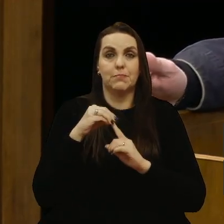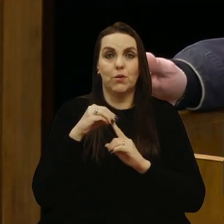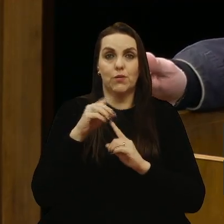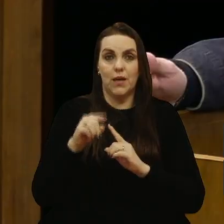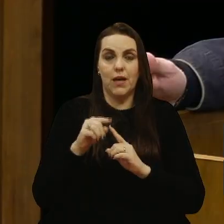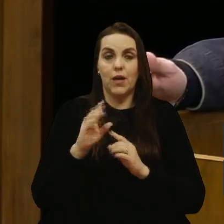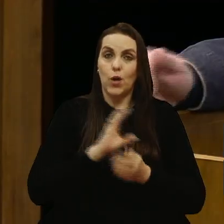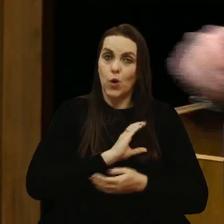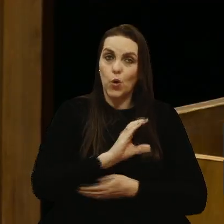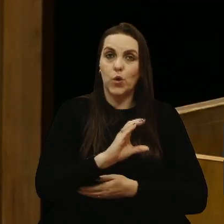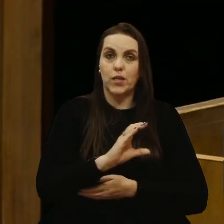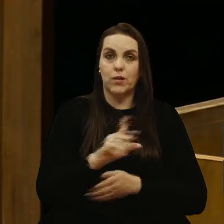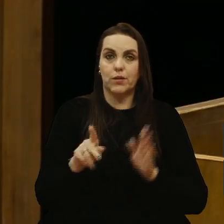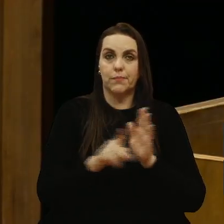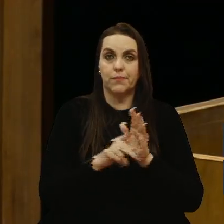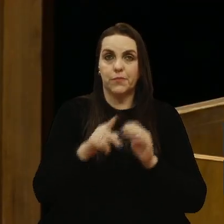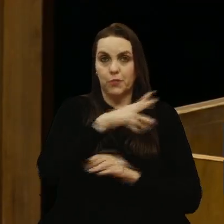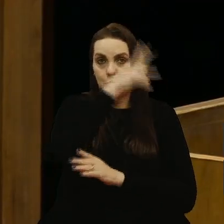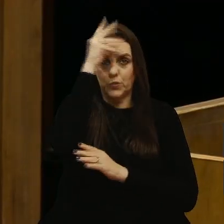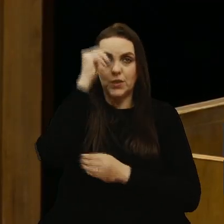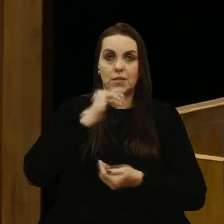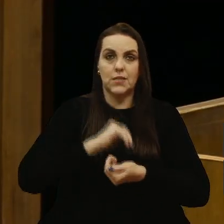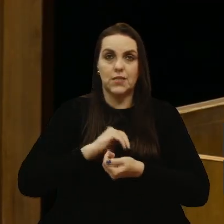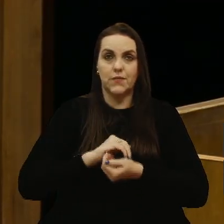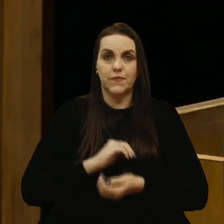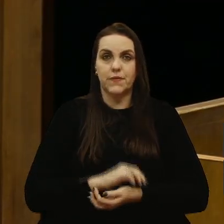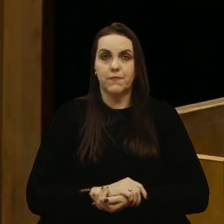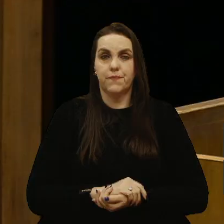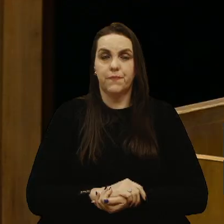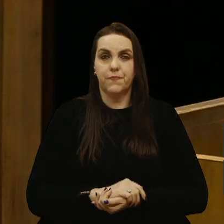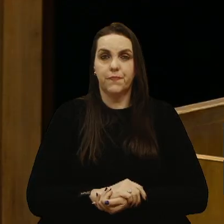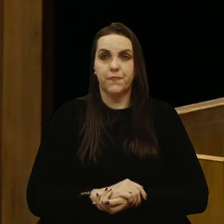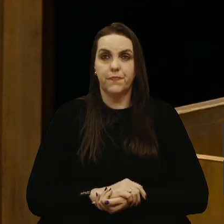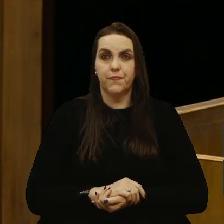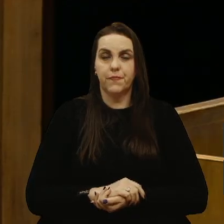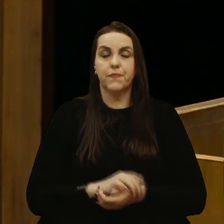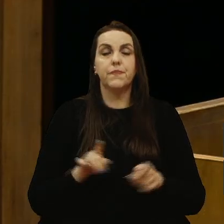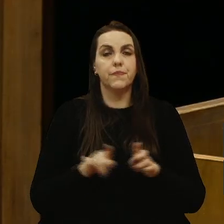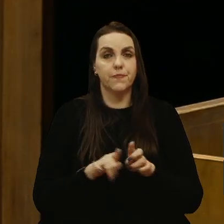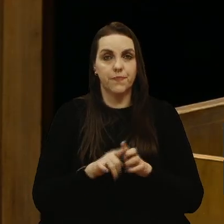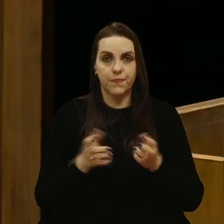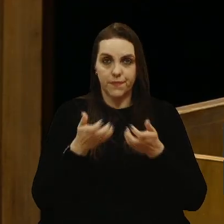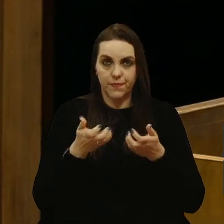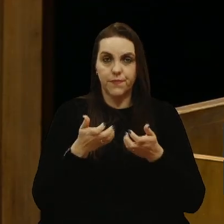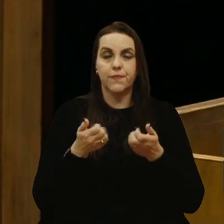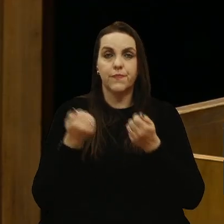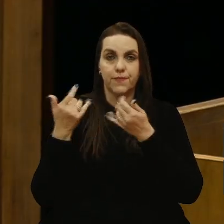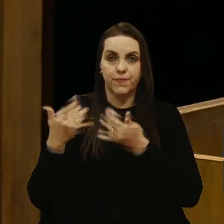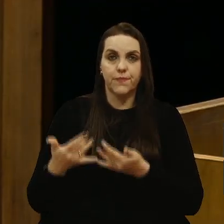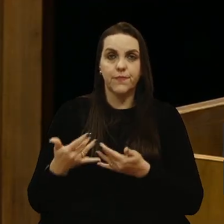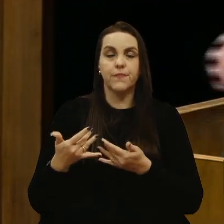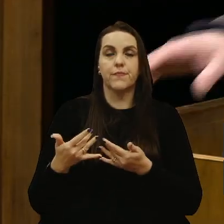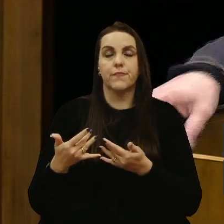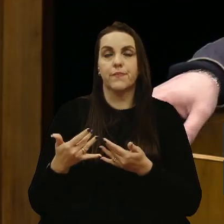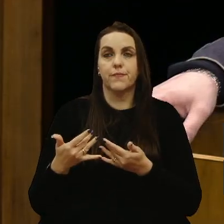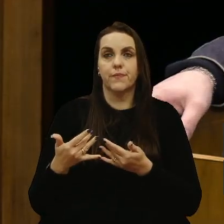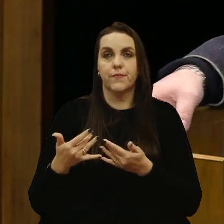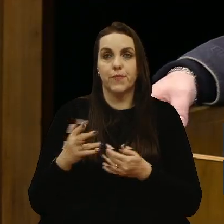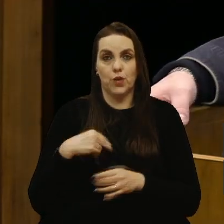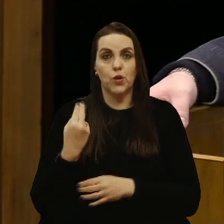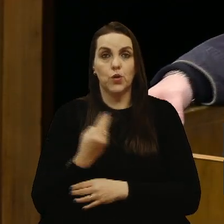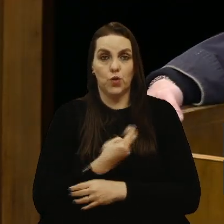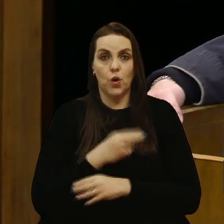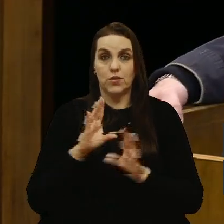as coordenadorias municipais de Defesa Civil. Também quero ressaltar aqui, nós, através